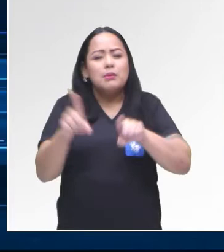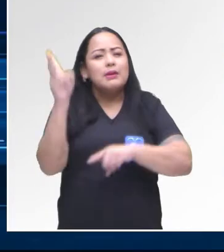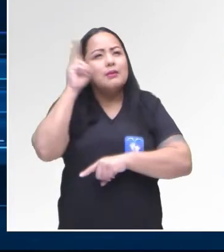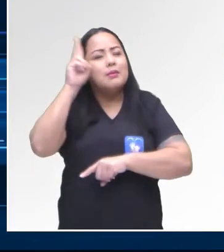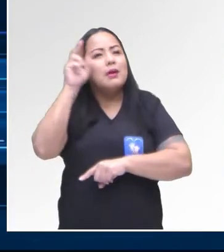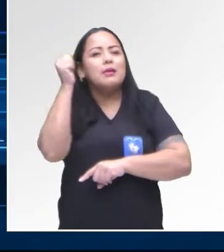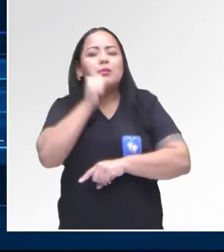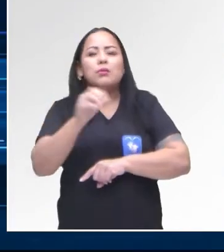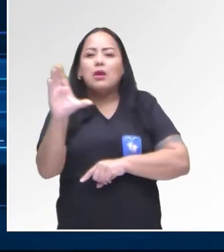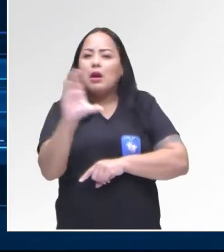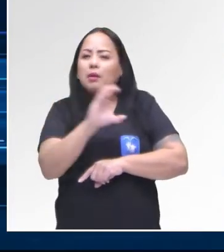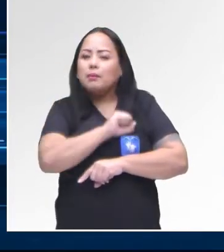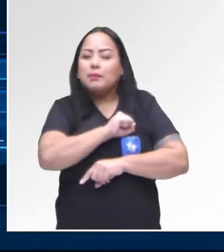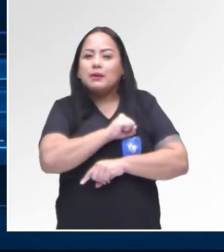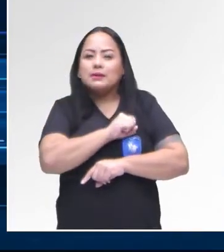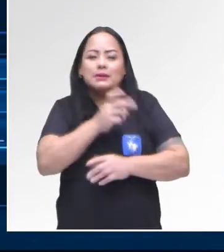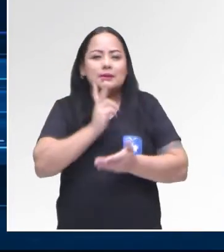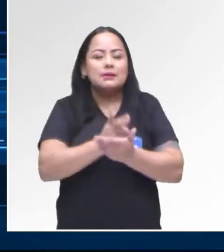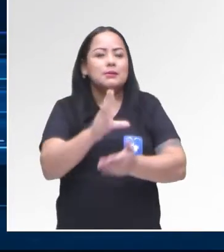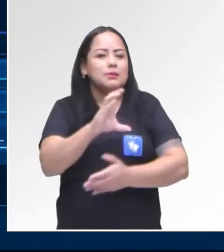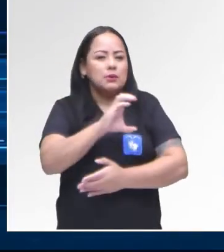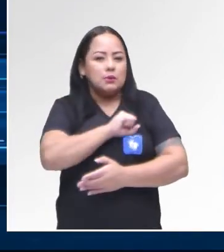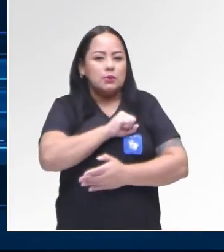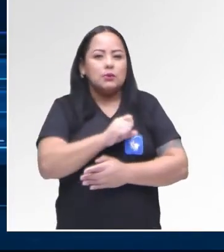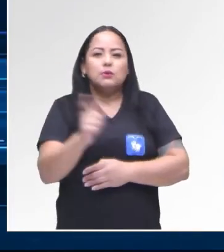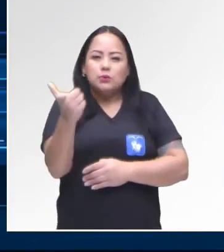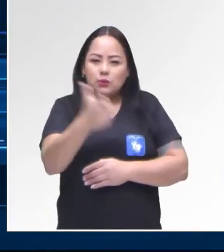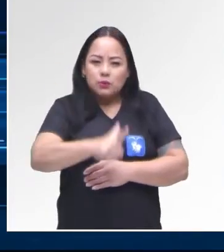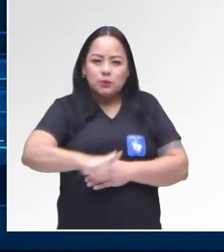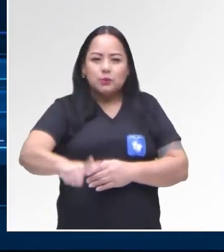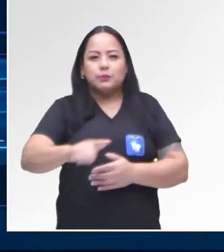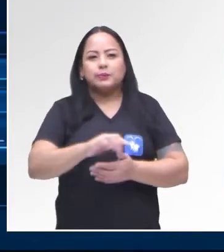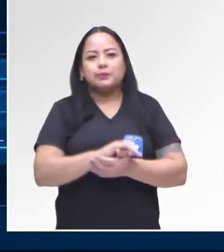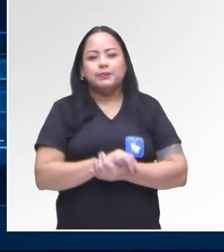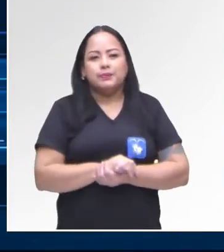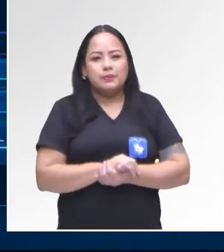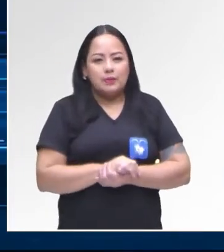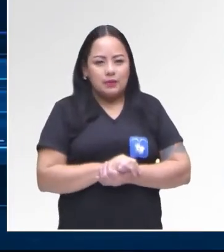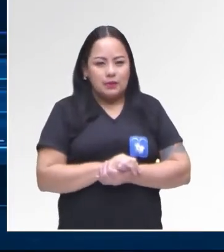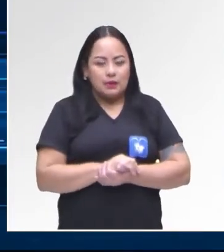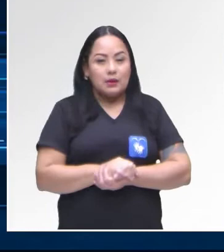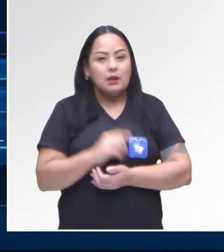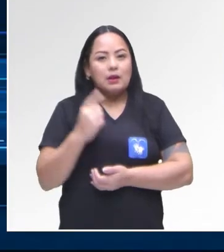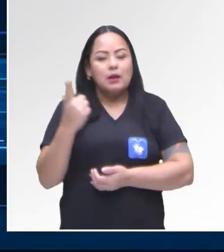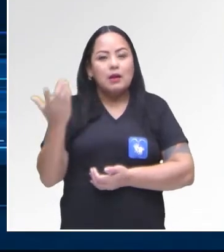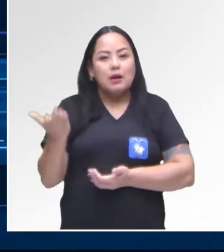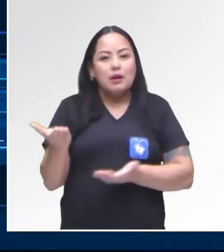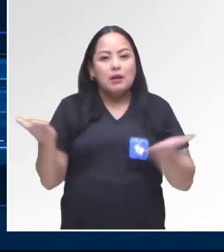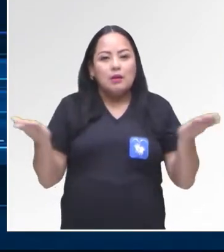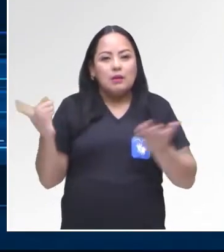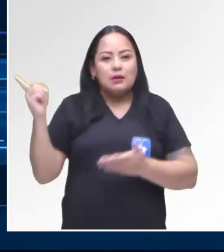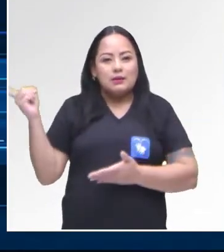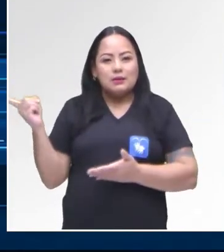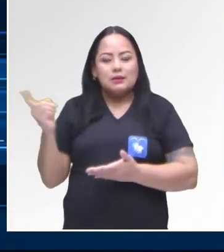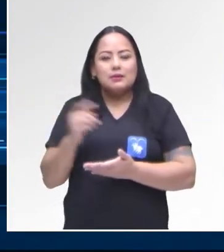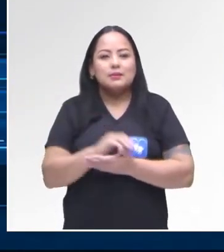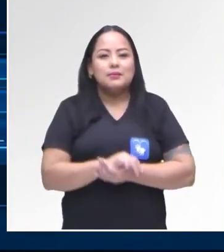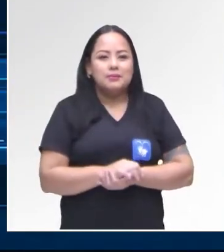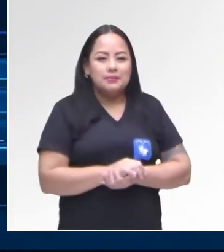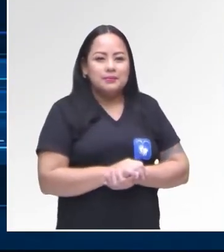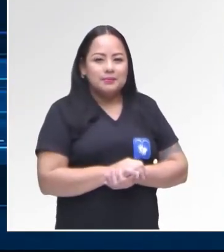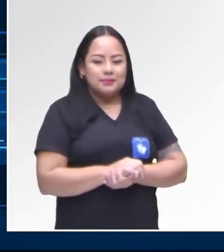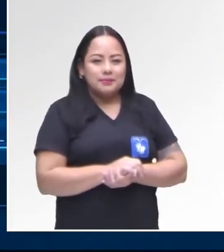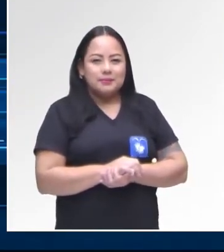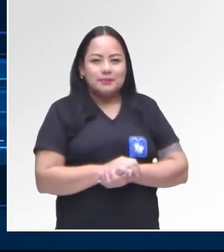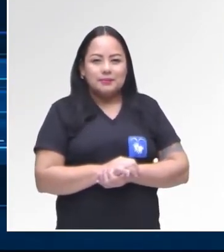tá? A questão do amor. E aí nós vamos prosseguindo aí, e aí nós temos o que agora? Vitor e Léo aí também,